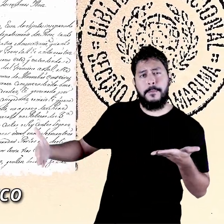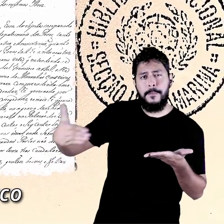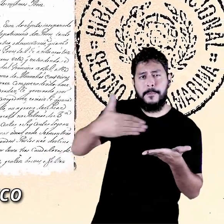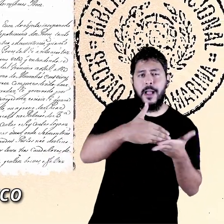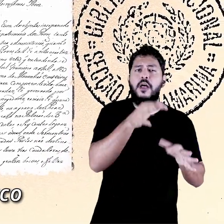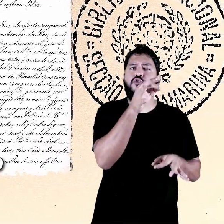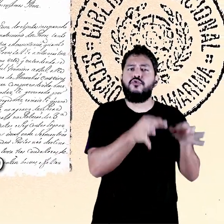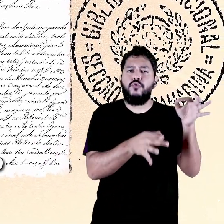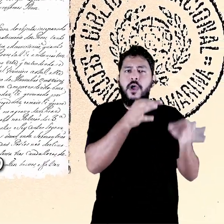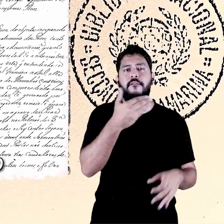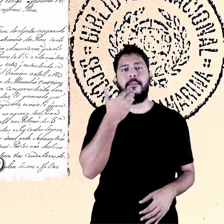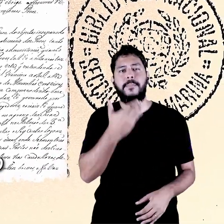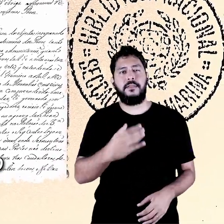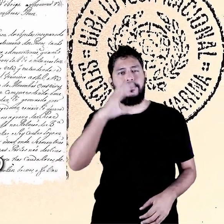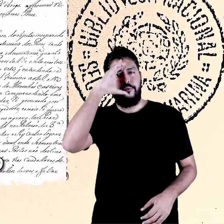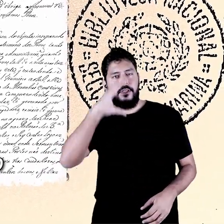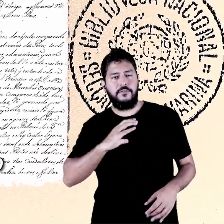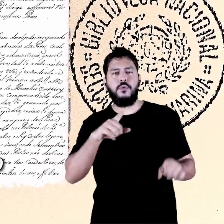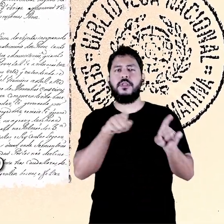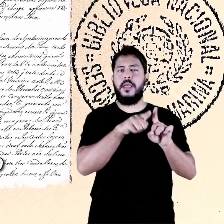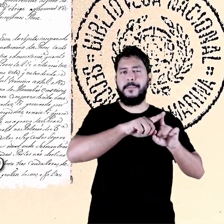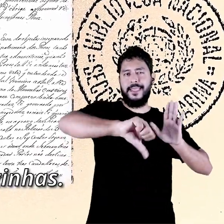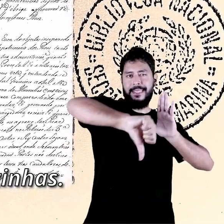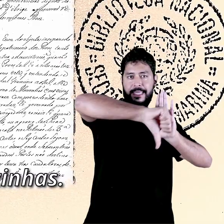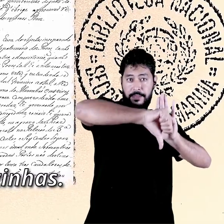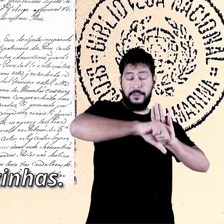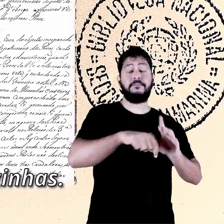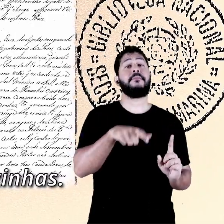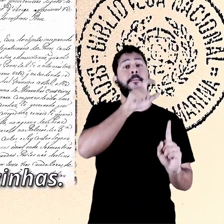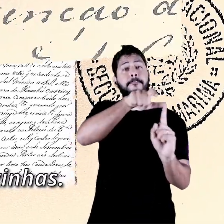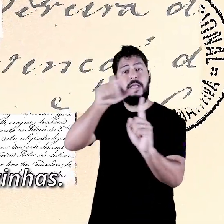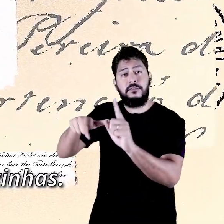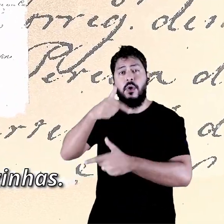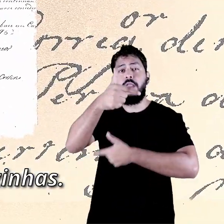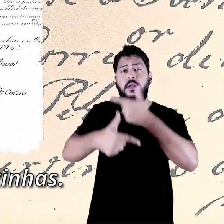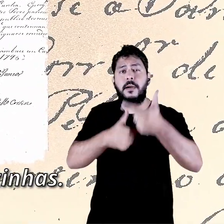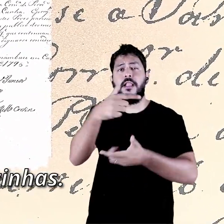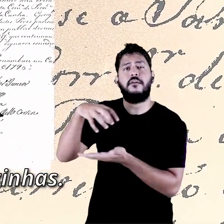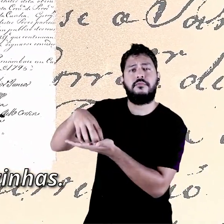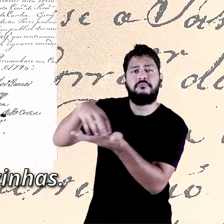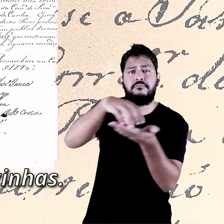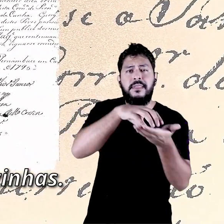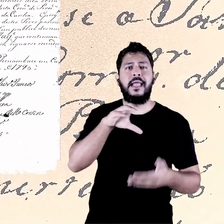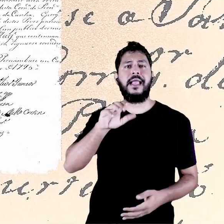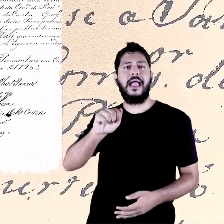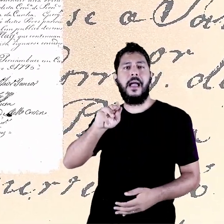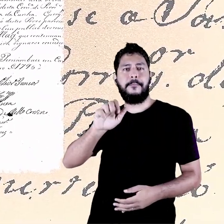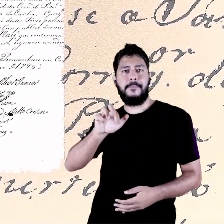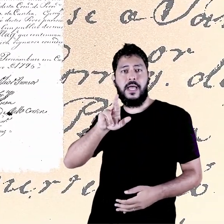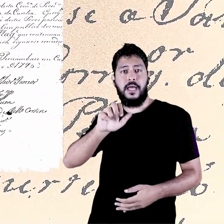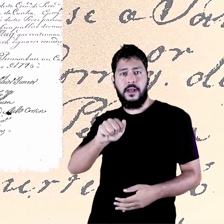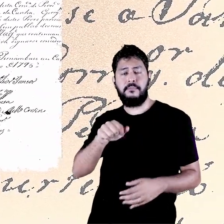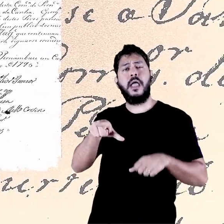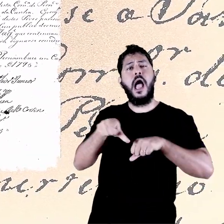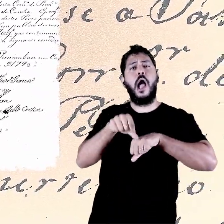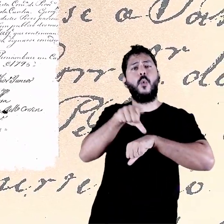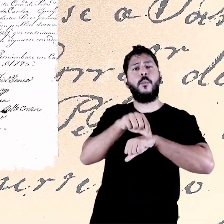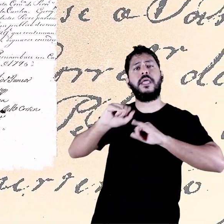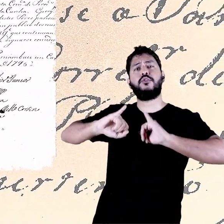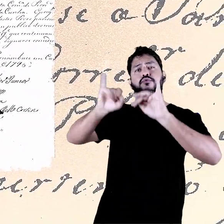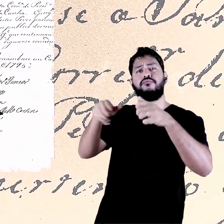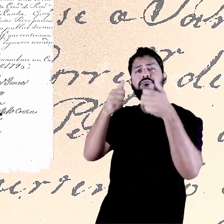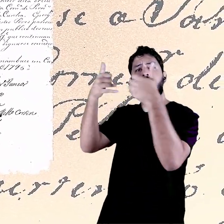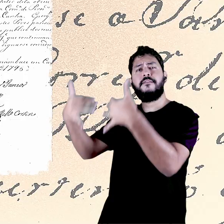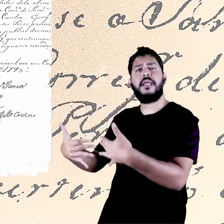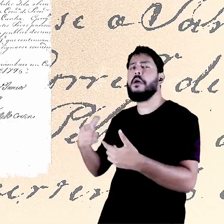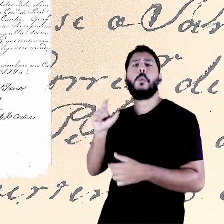tribunal em Pernambuco melhoraria a administração da justiça na localidade e nas capitanias vizinhas. Sequência de manuscritos digitalizados dos